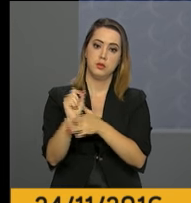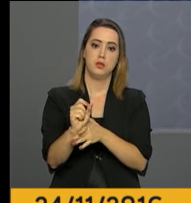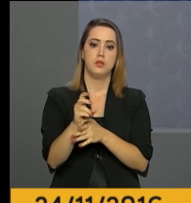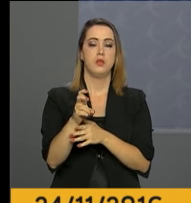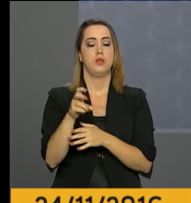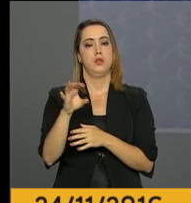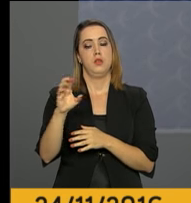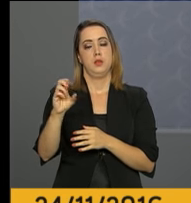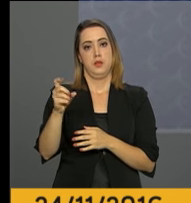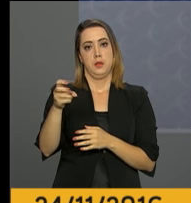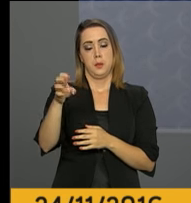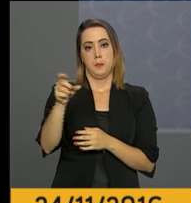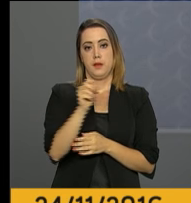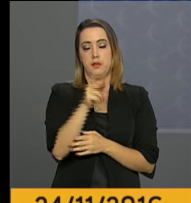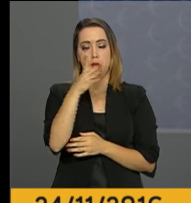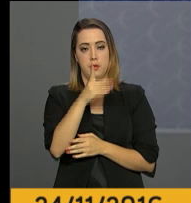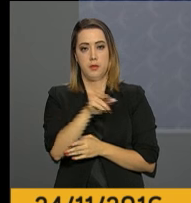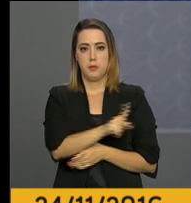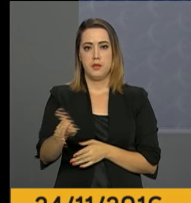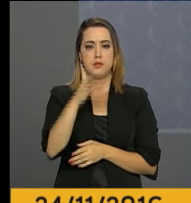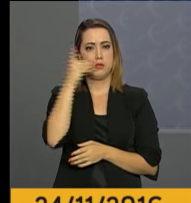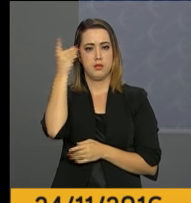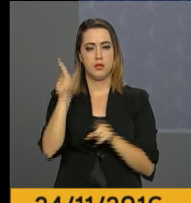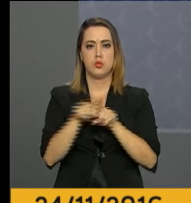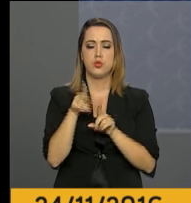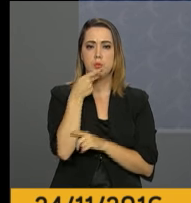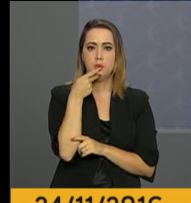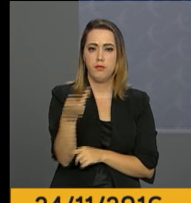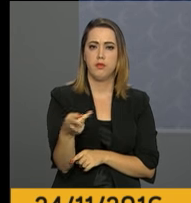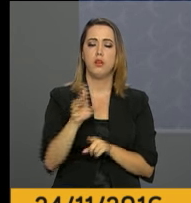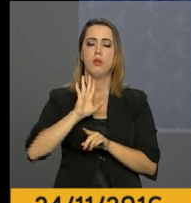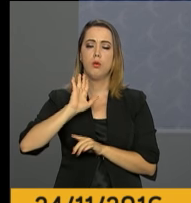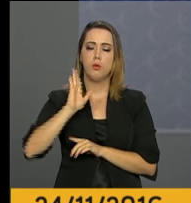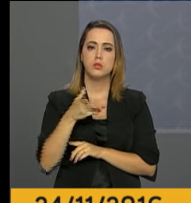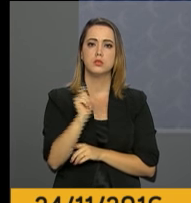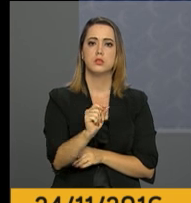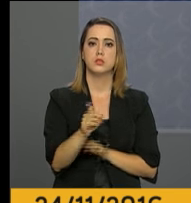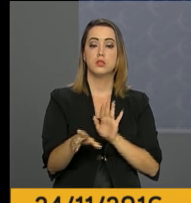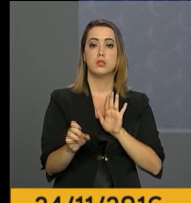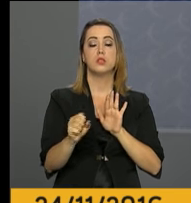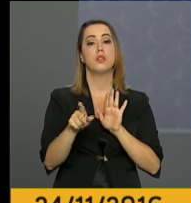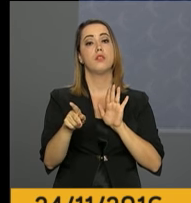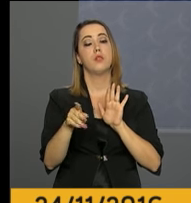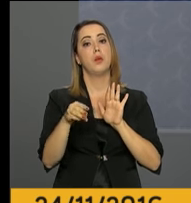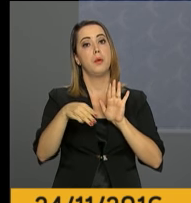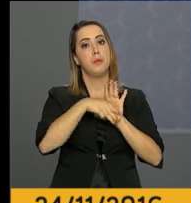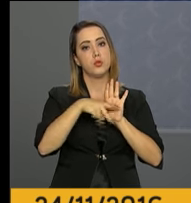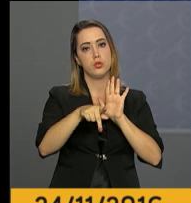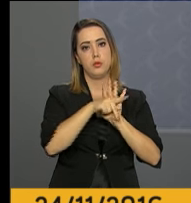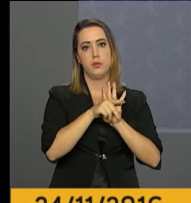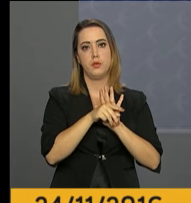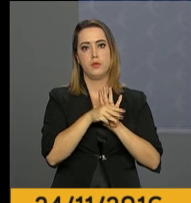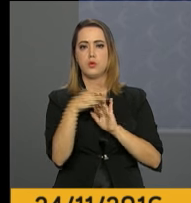os senhores sabem que houve um momento em em que editou se muito adequadamente uma Medida Provisória que permitia o desconto